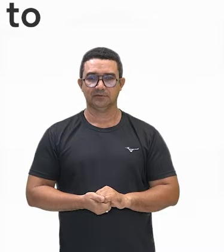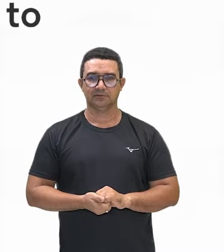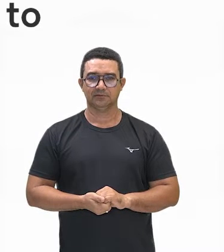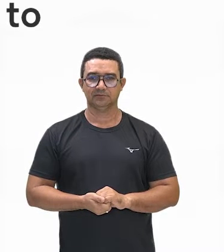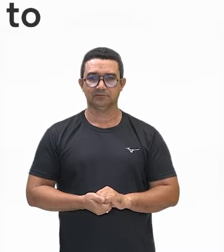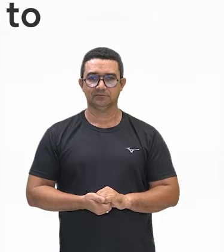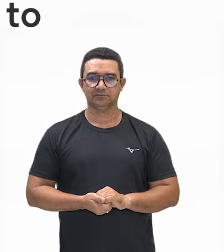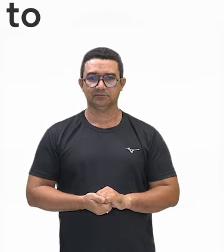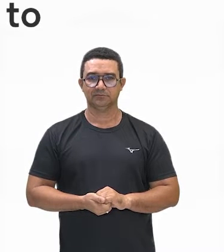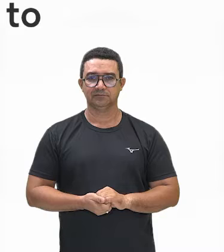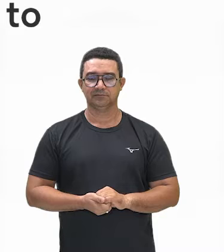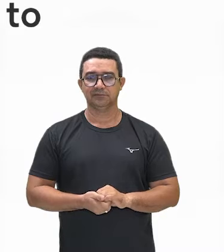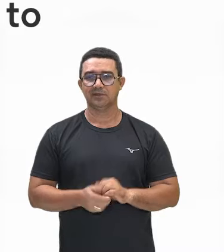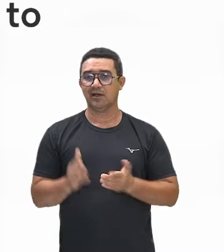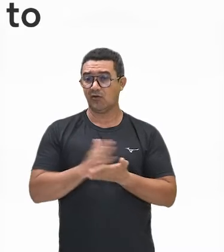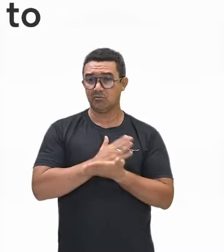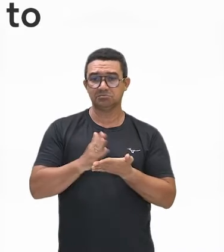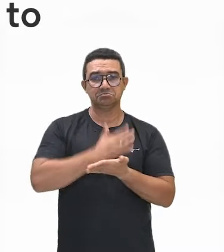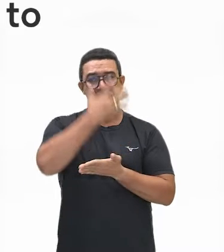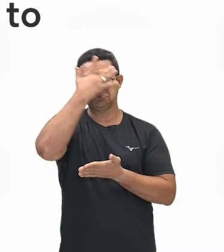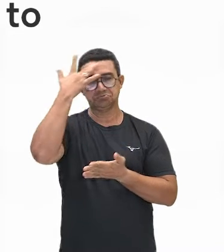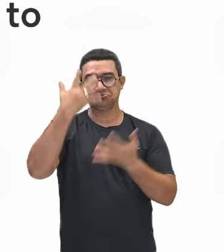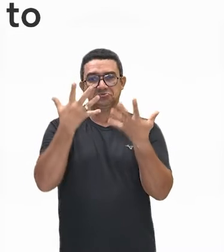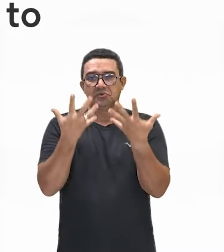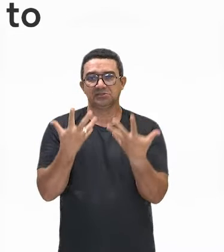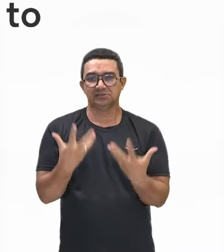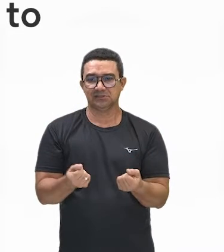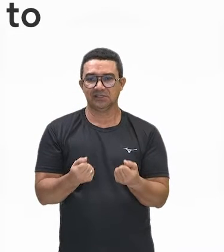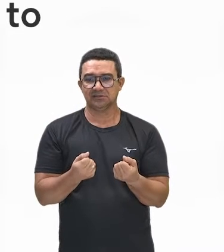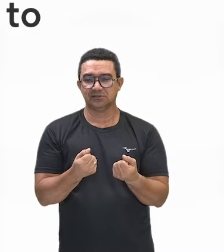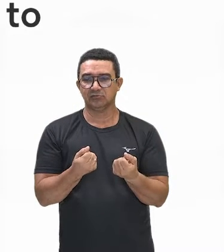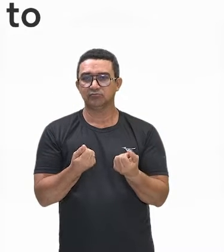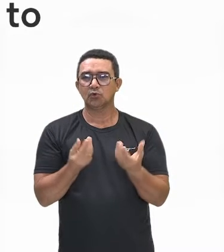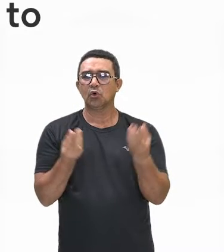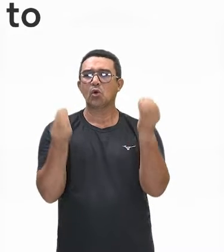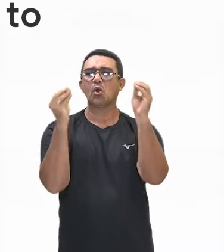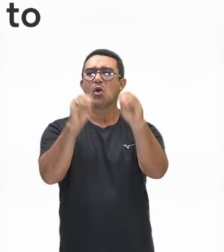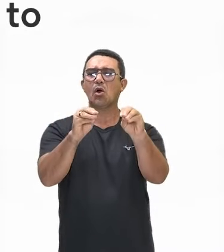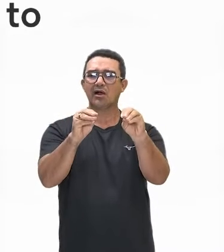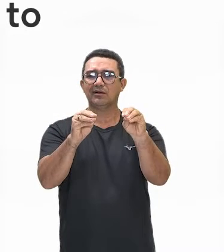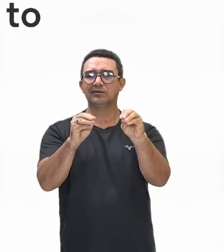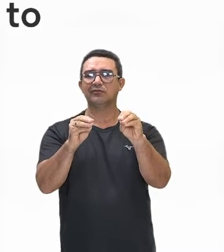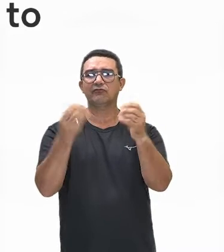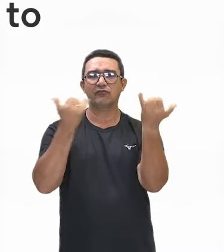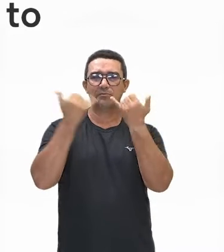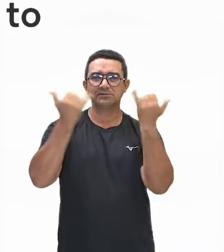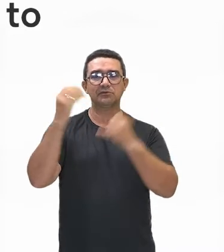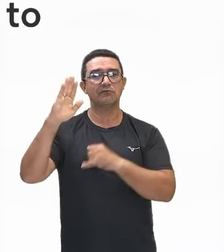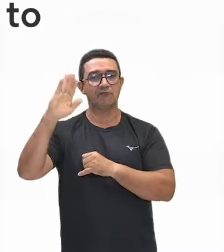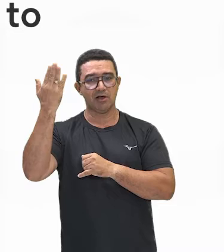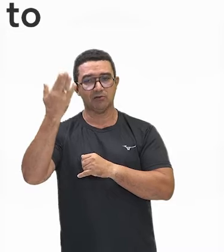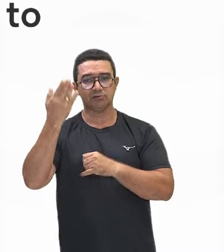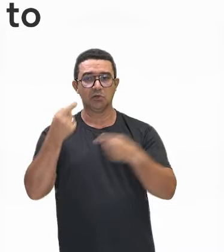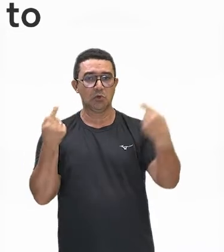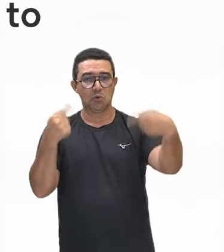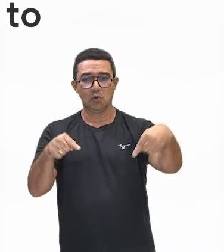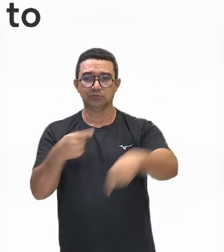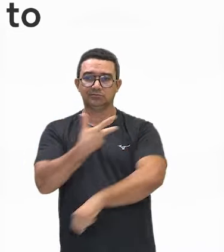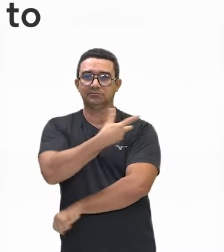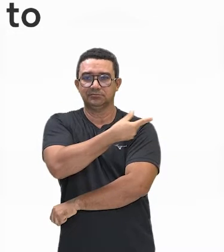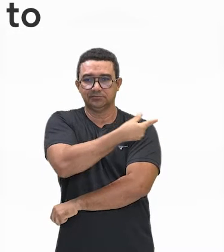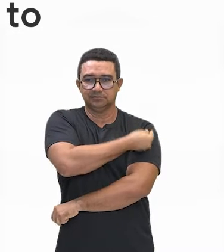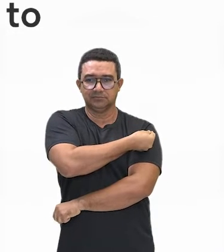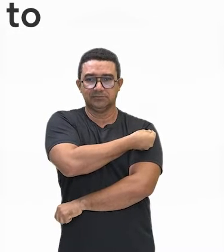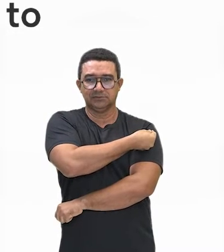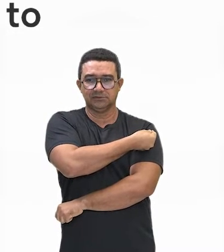das pessoas, e essa resistência em relação à vacinação, né, coloca a população em perigo, tá? Inclusive